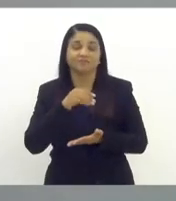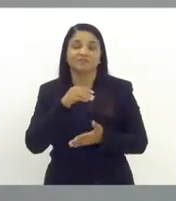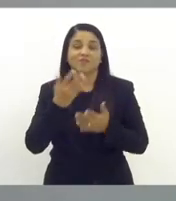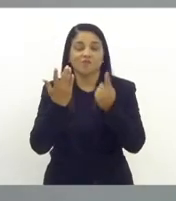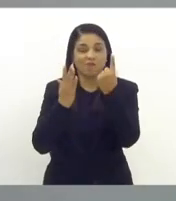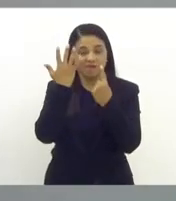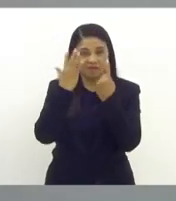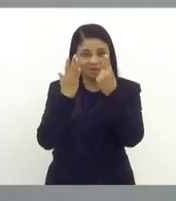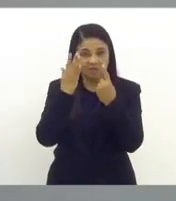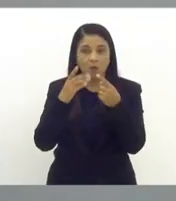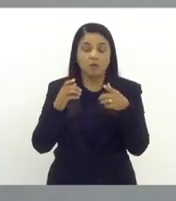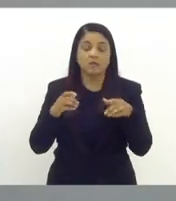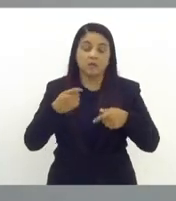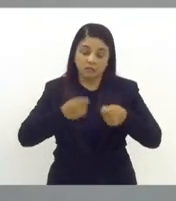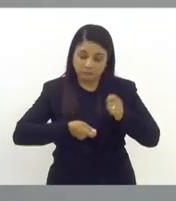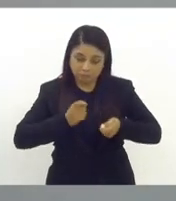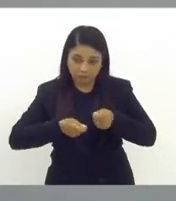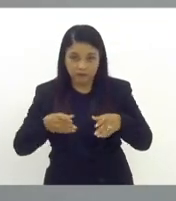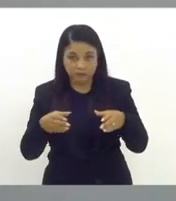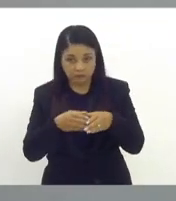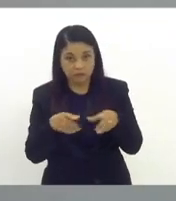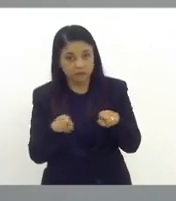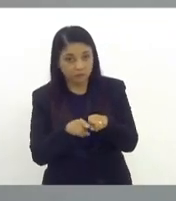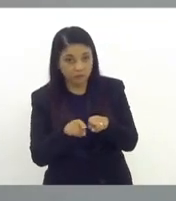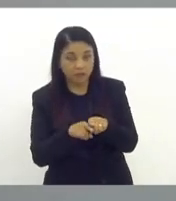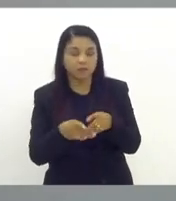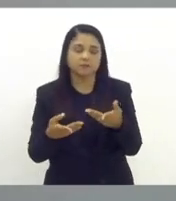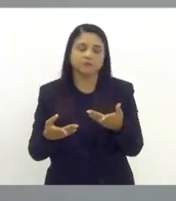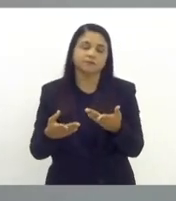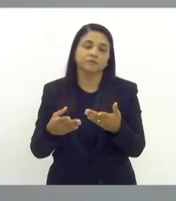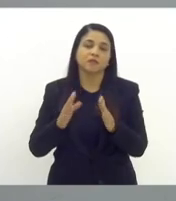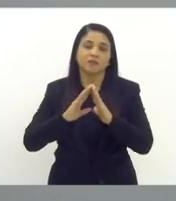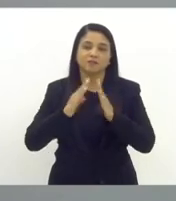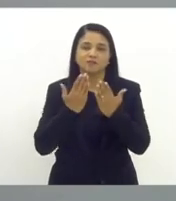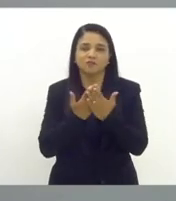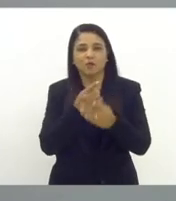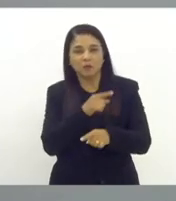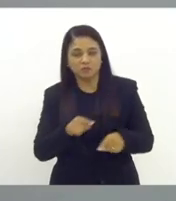nem as bandas né porque a gente faz a Escola de Música e